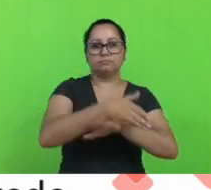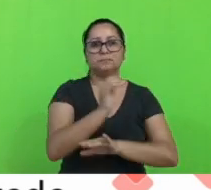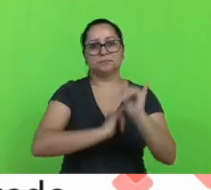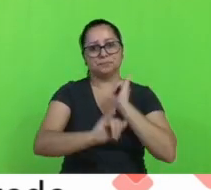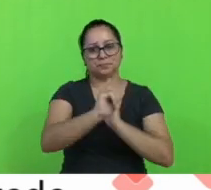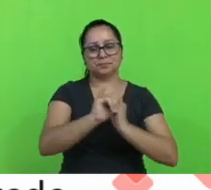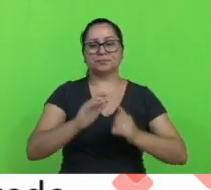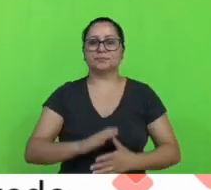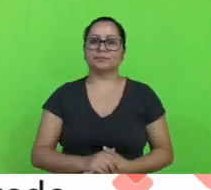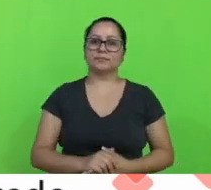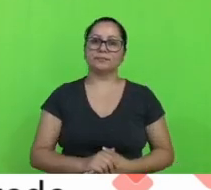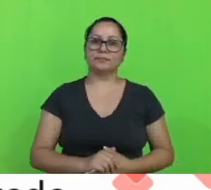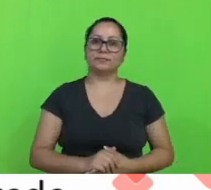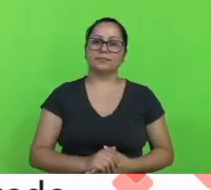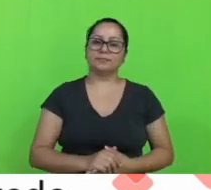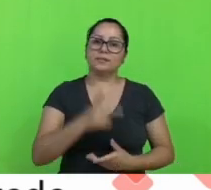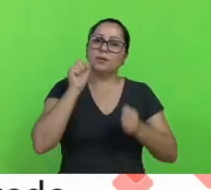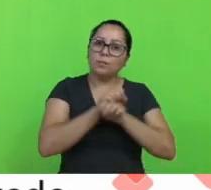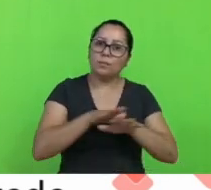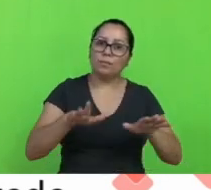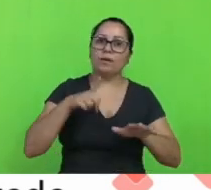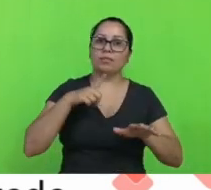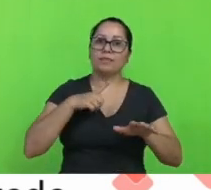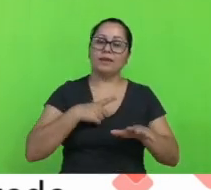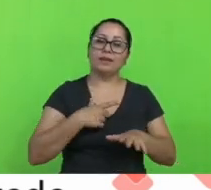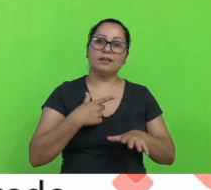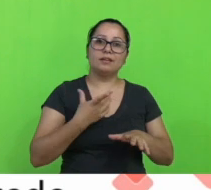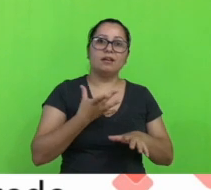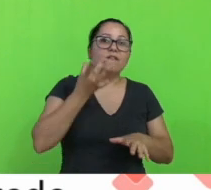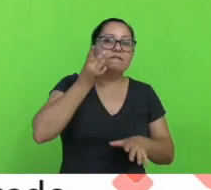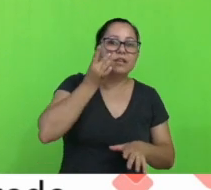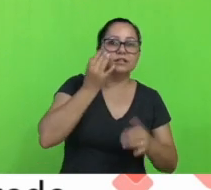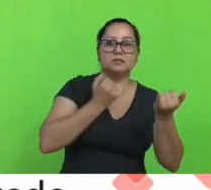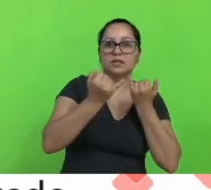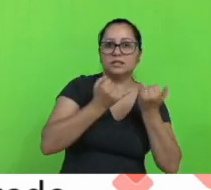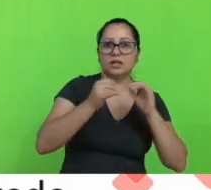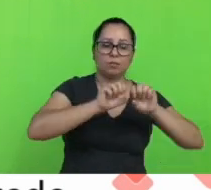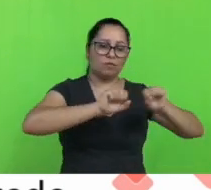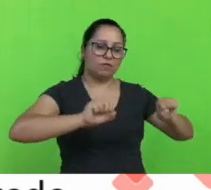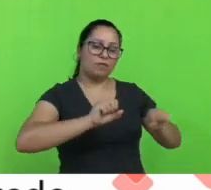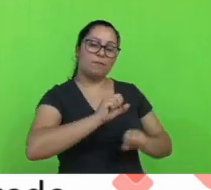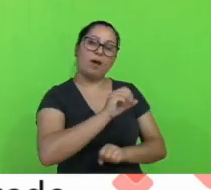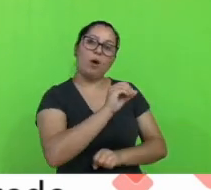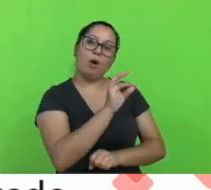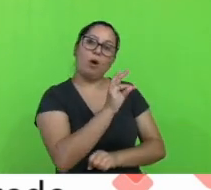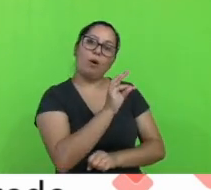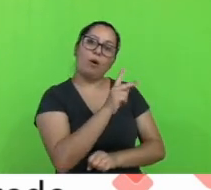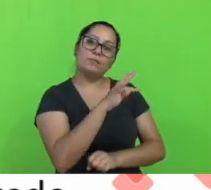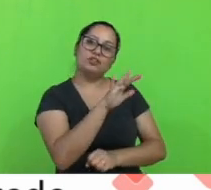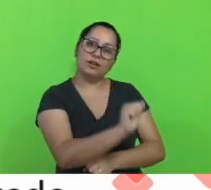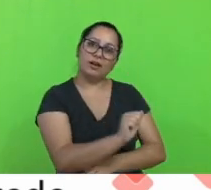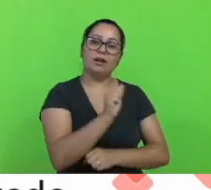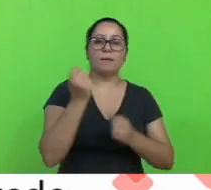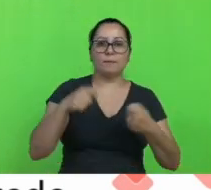internet, vai me disponibilizar um meio físico. Pode ser uma fibra óptica, pode ser um